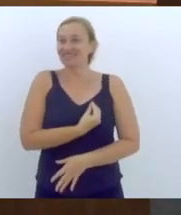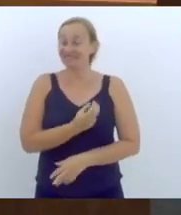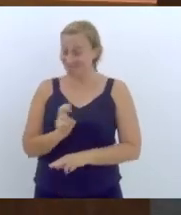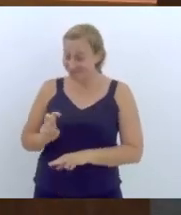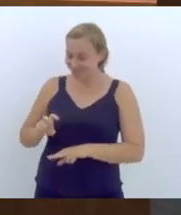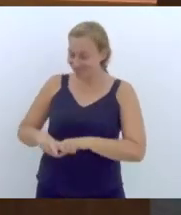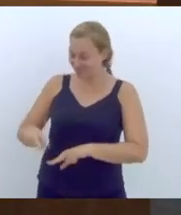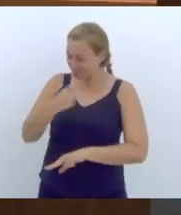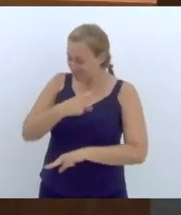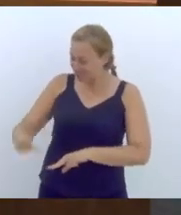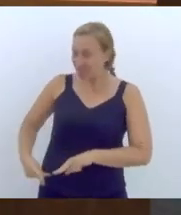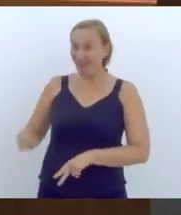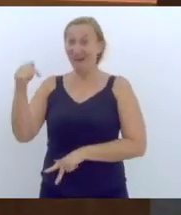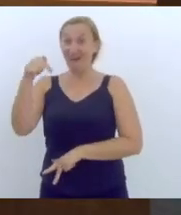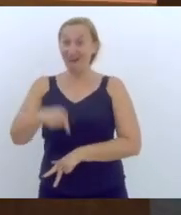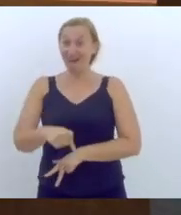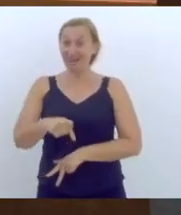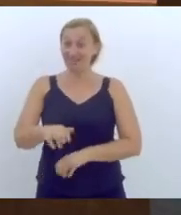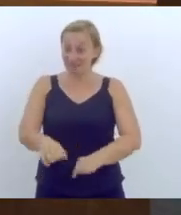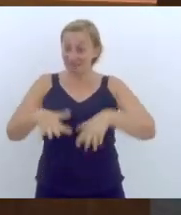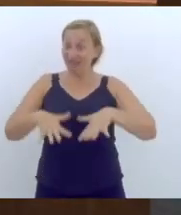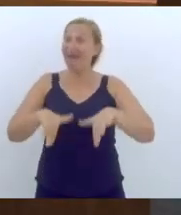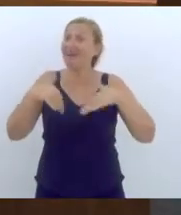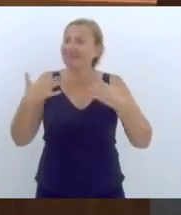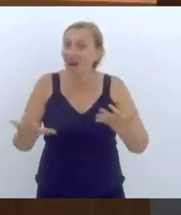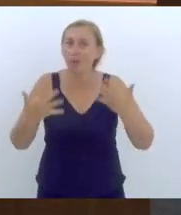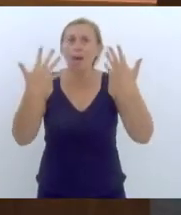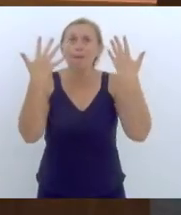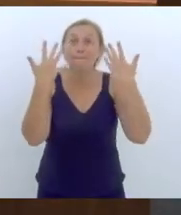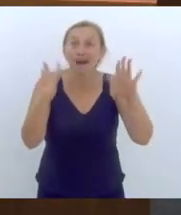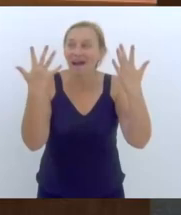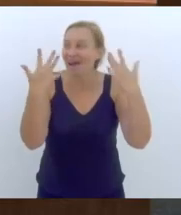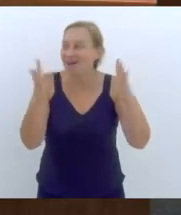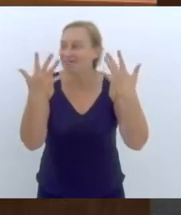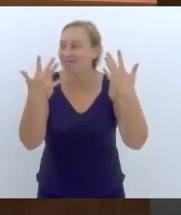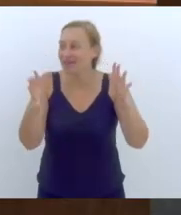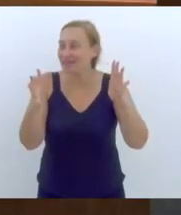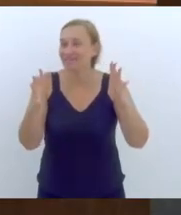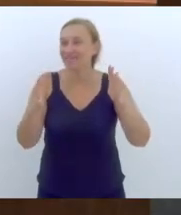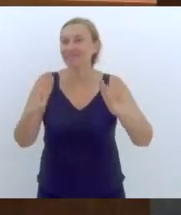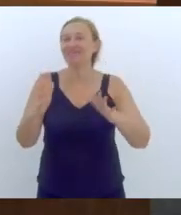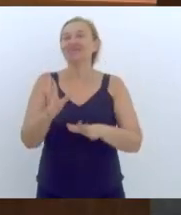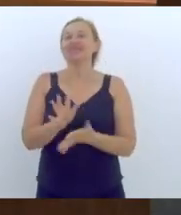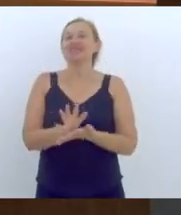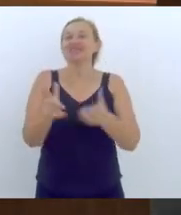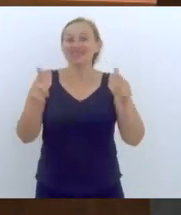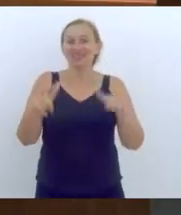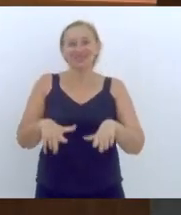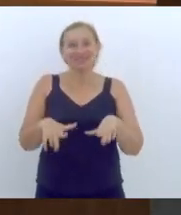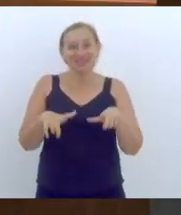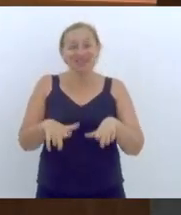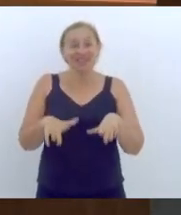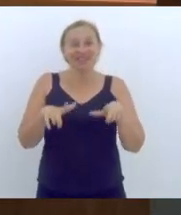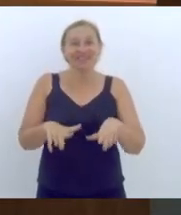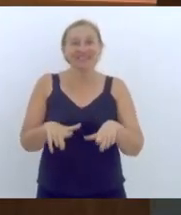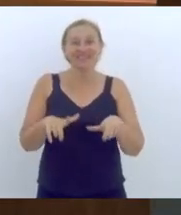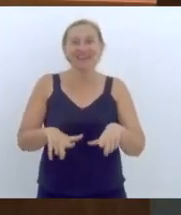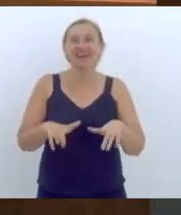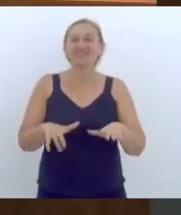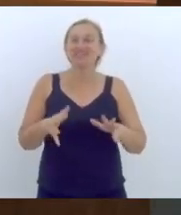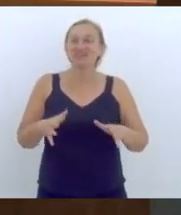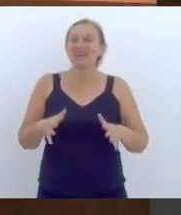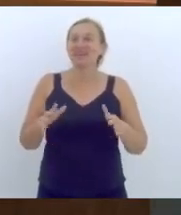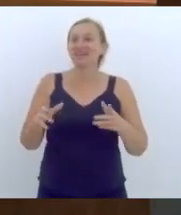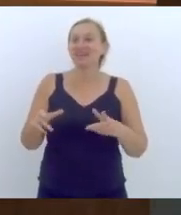sessão aqui nesse plenário. Então, parabéns para a Vossa Excelência. Esse lugar, de fato, é merecido. Ainda